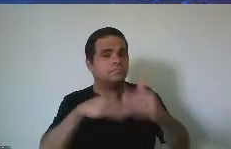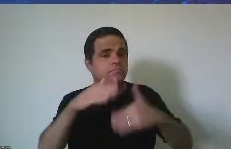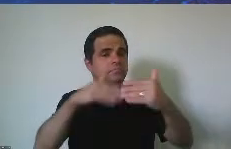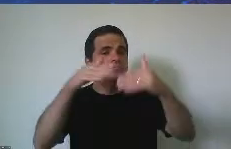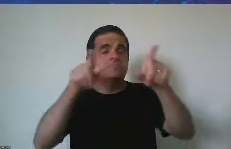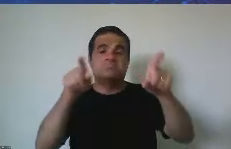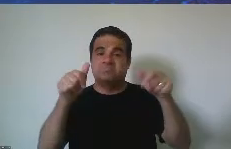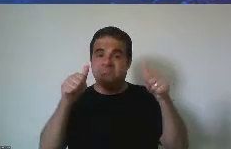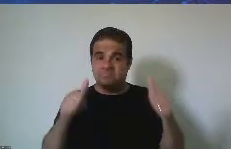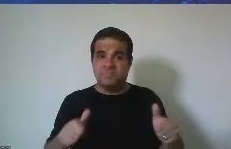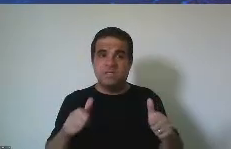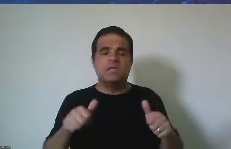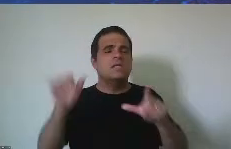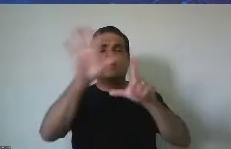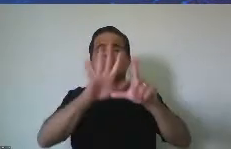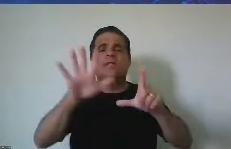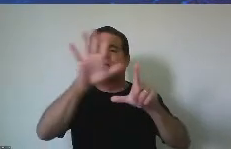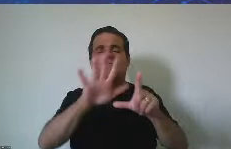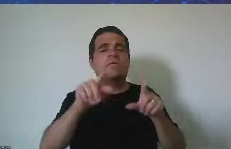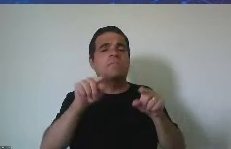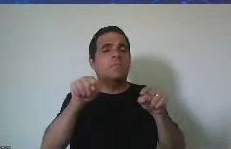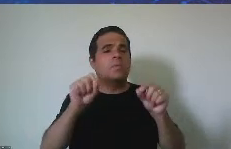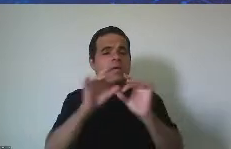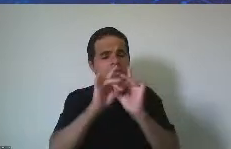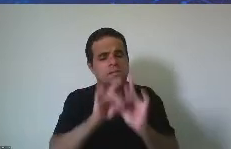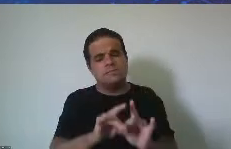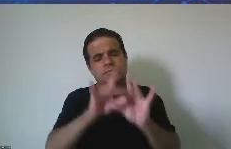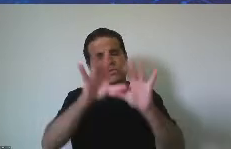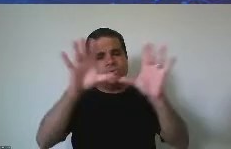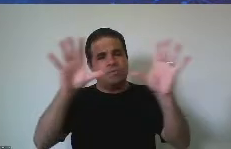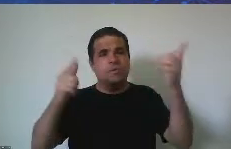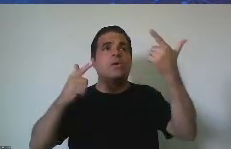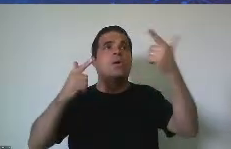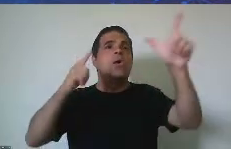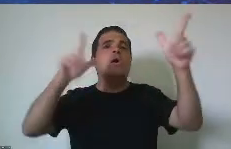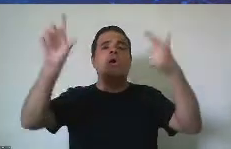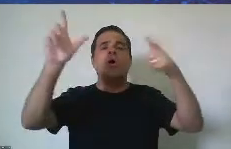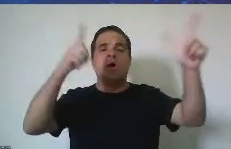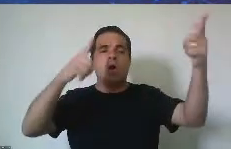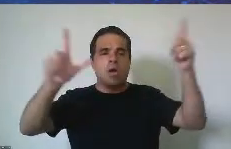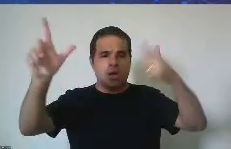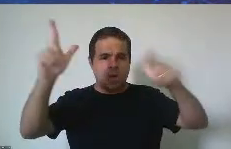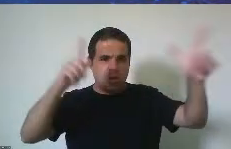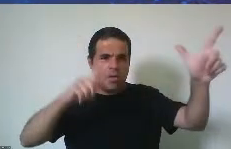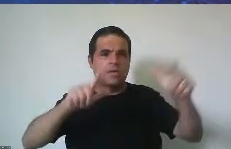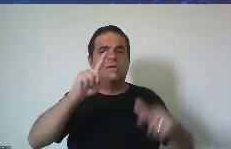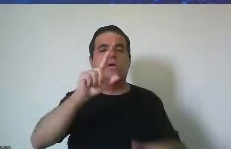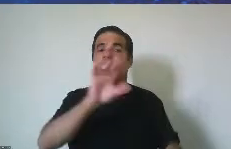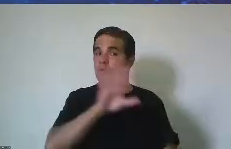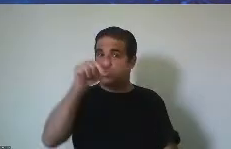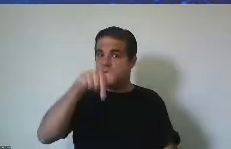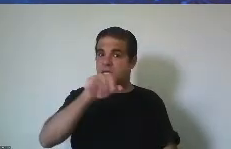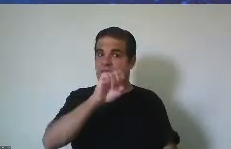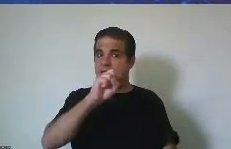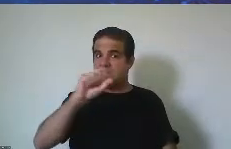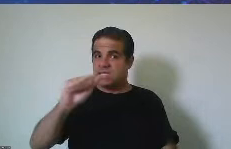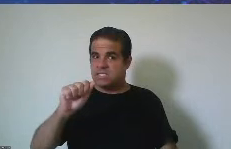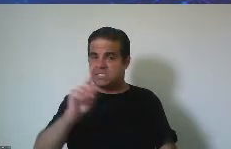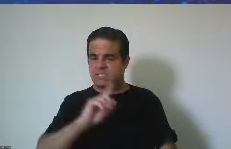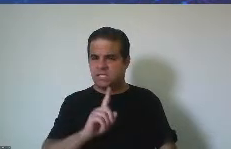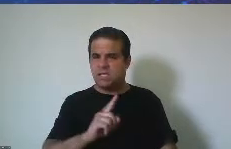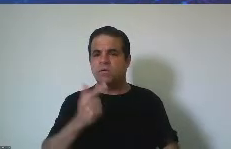essa plataforma tá disponível também para outros agentes além da Isa setup ela tá sendo comercializada